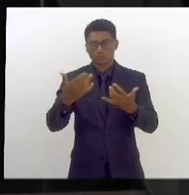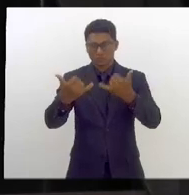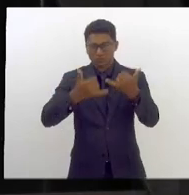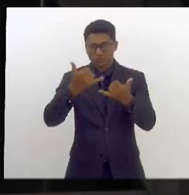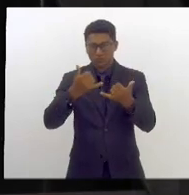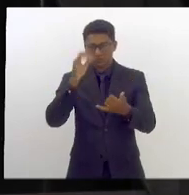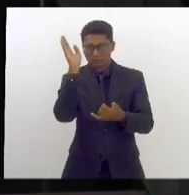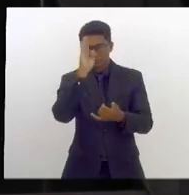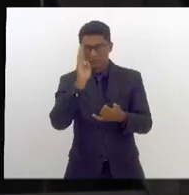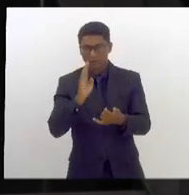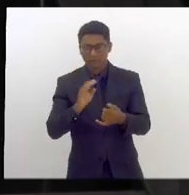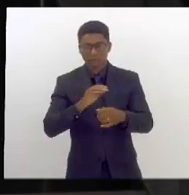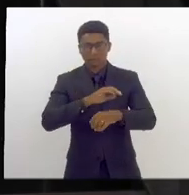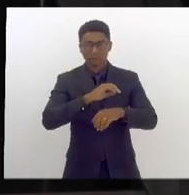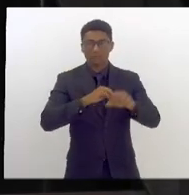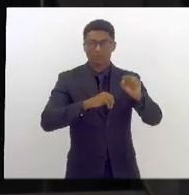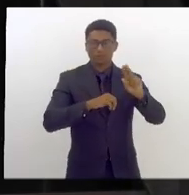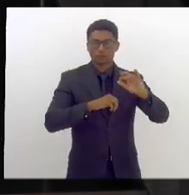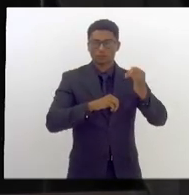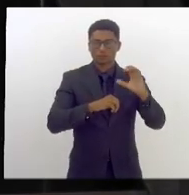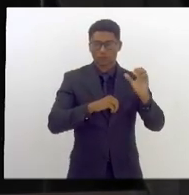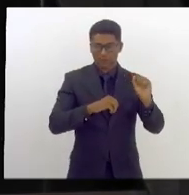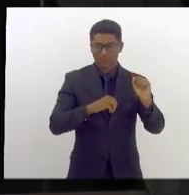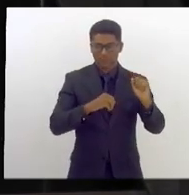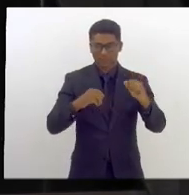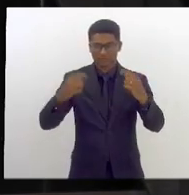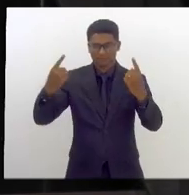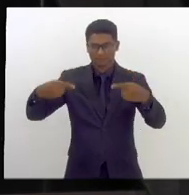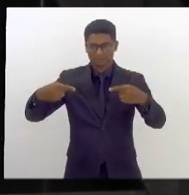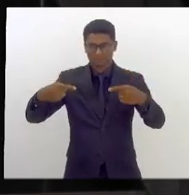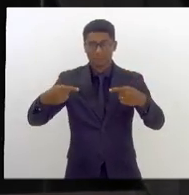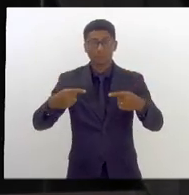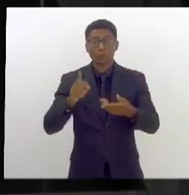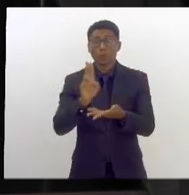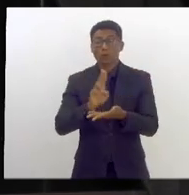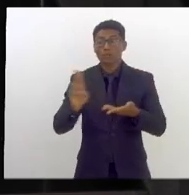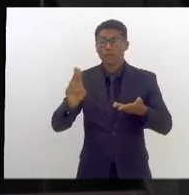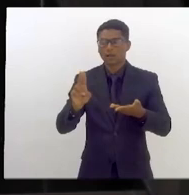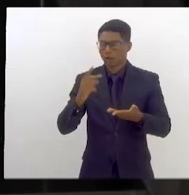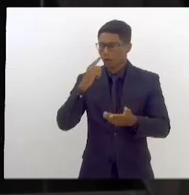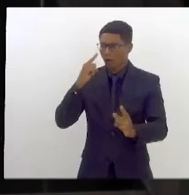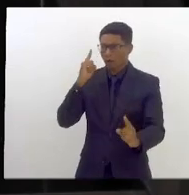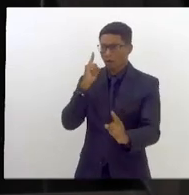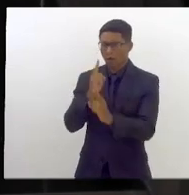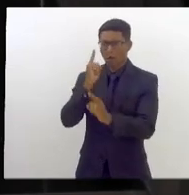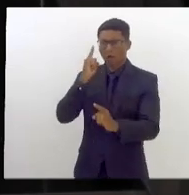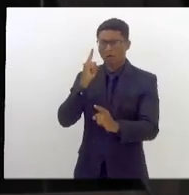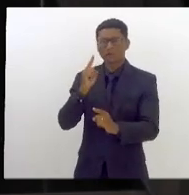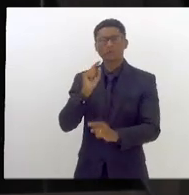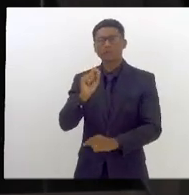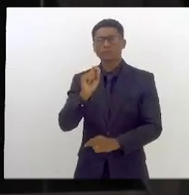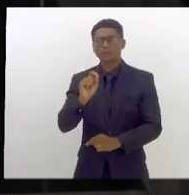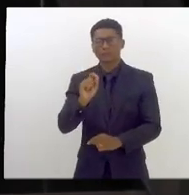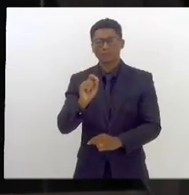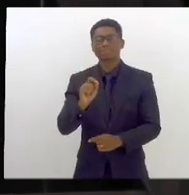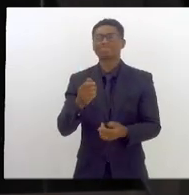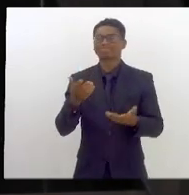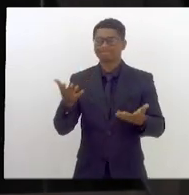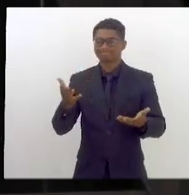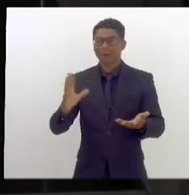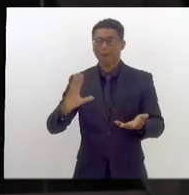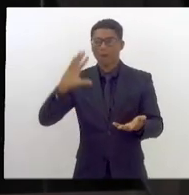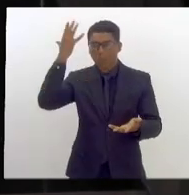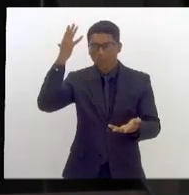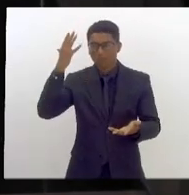as Universidades Descobriram que foram superadas foram vítimas